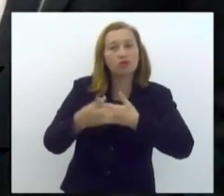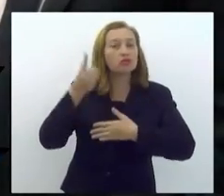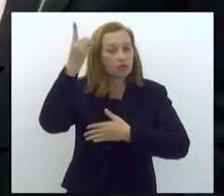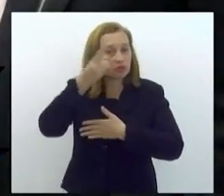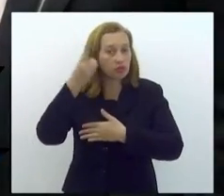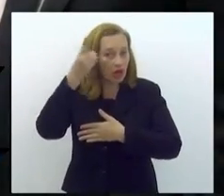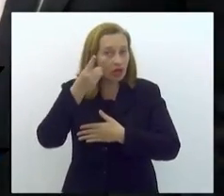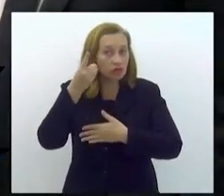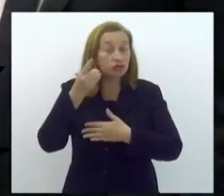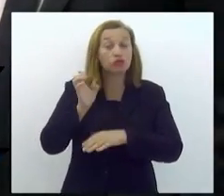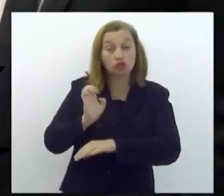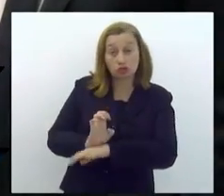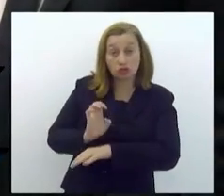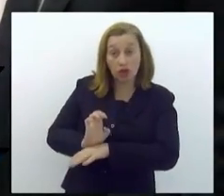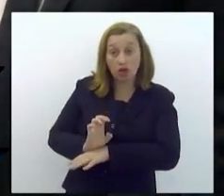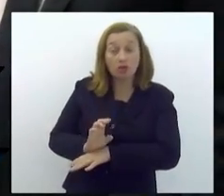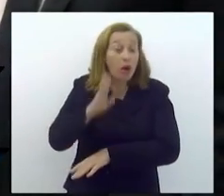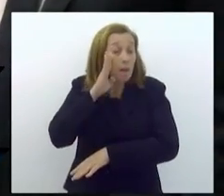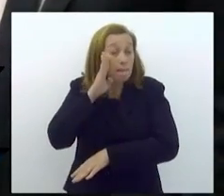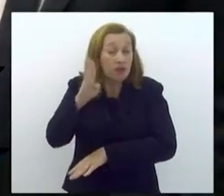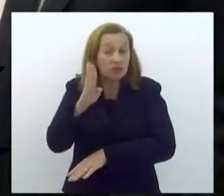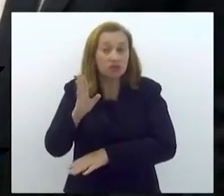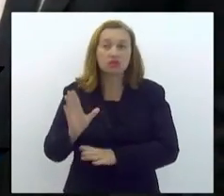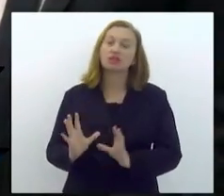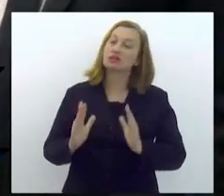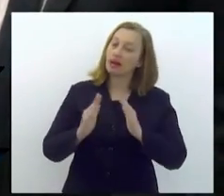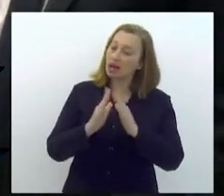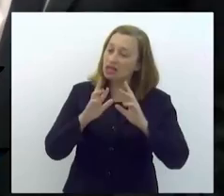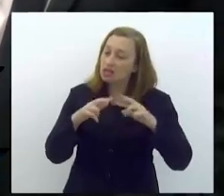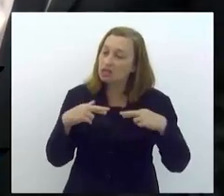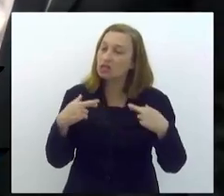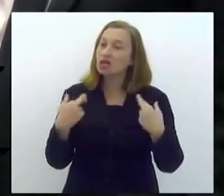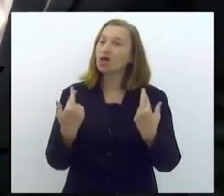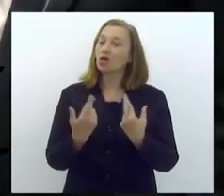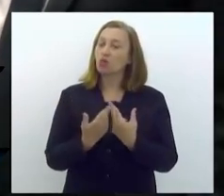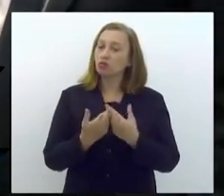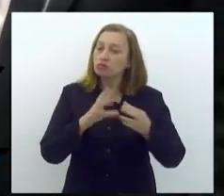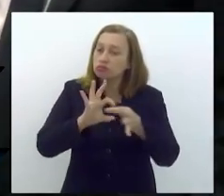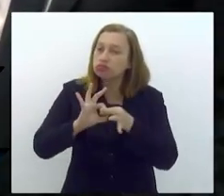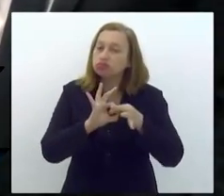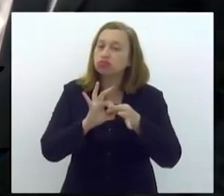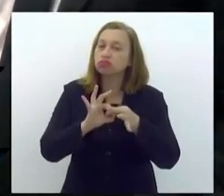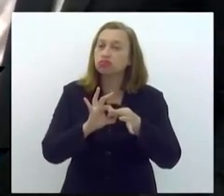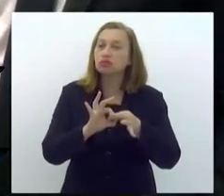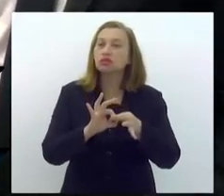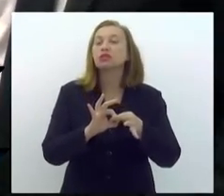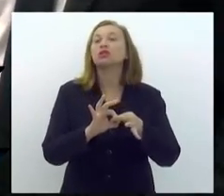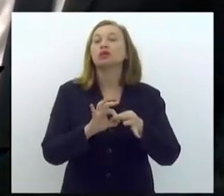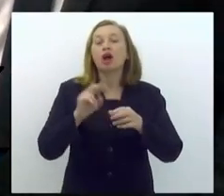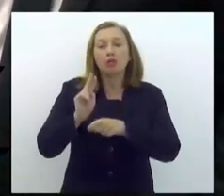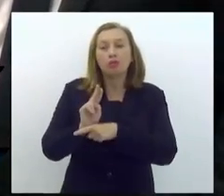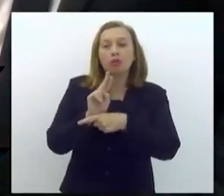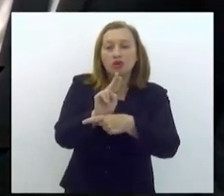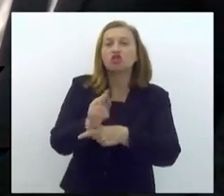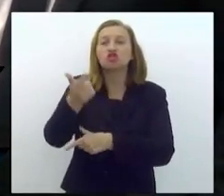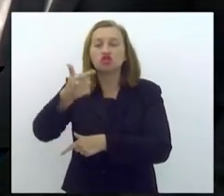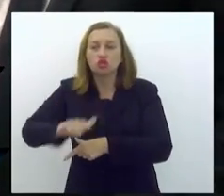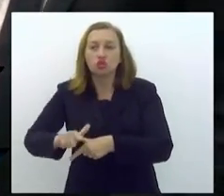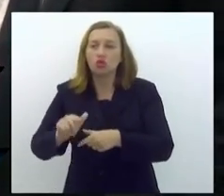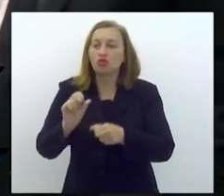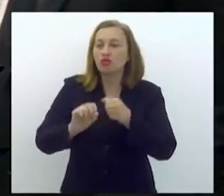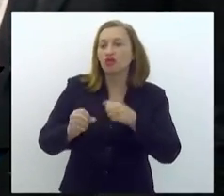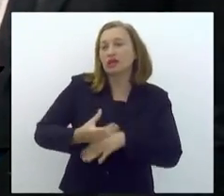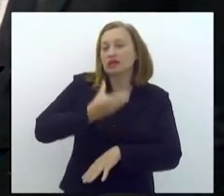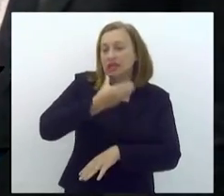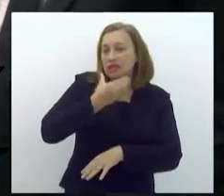Estadual então é fundamental que essa casa se una que a procuradoria mais uma vez brilhantemente como fez em dezembro